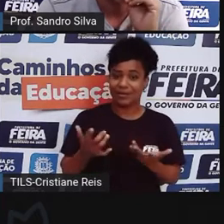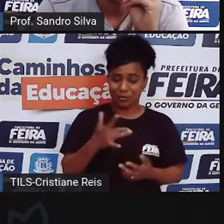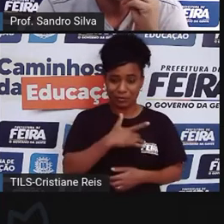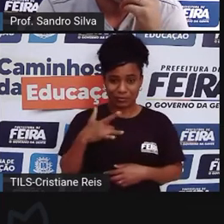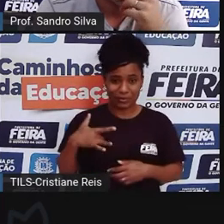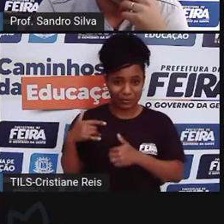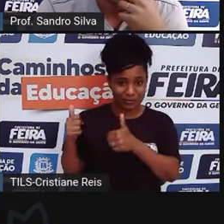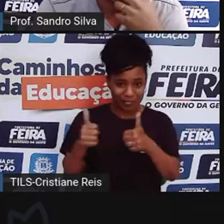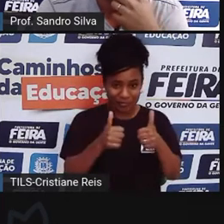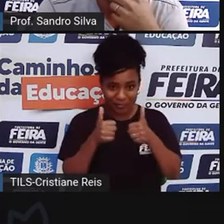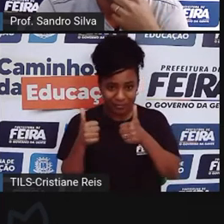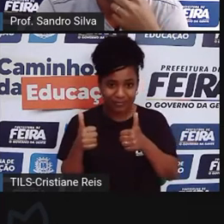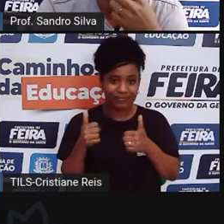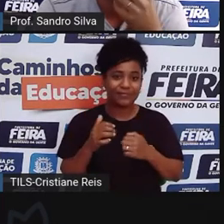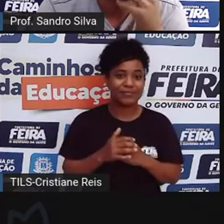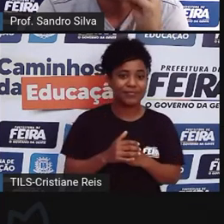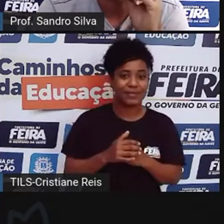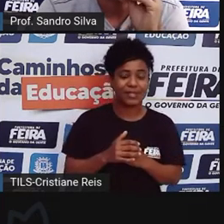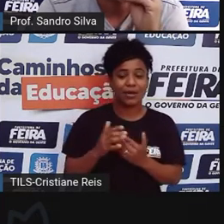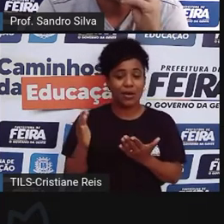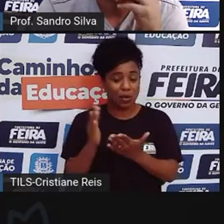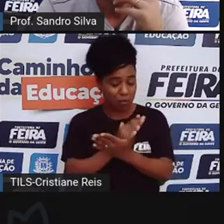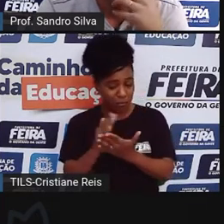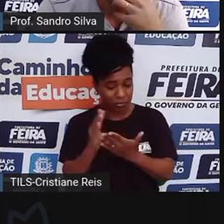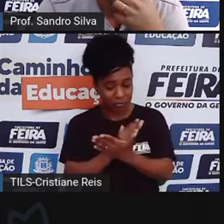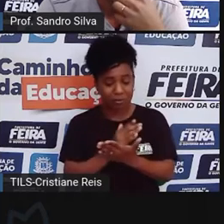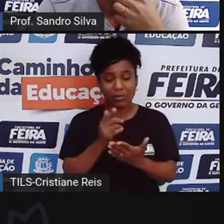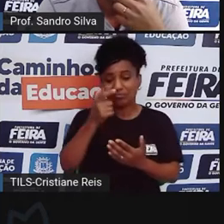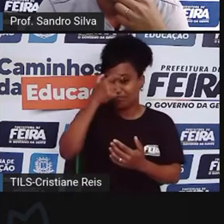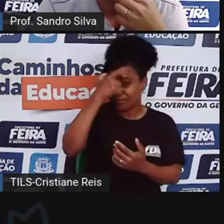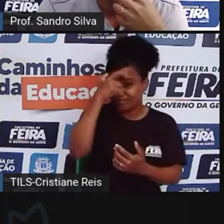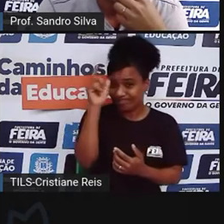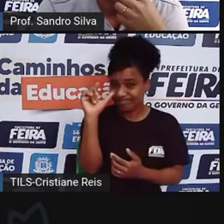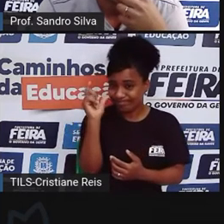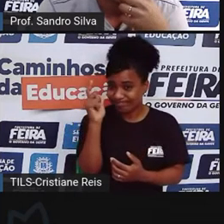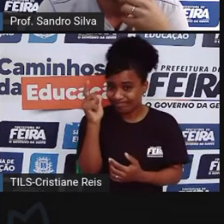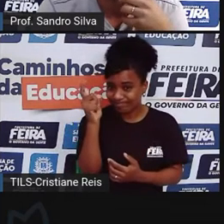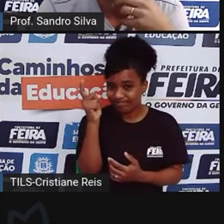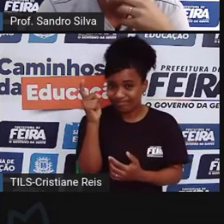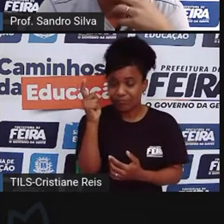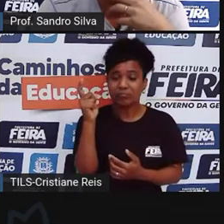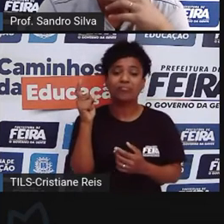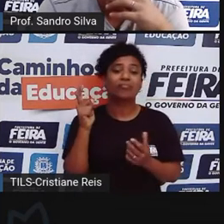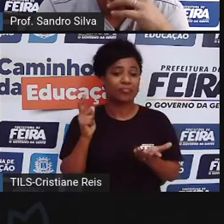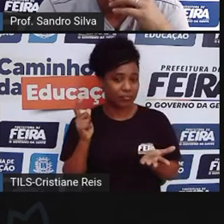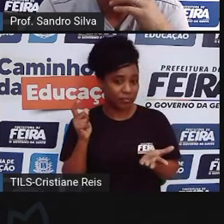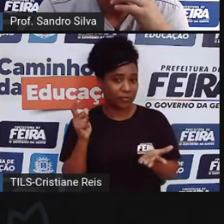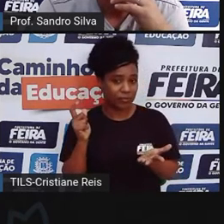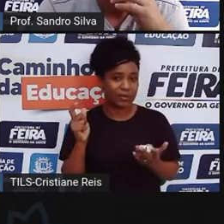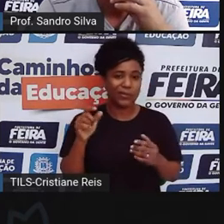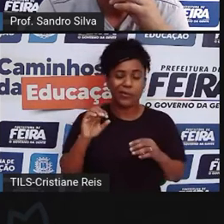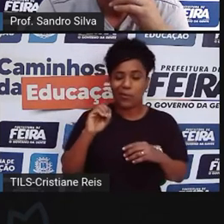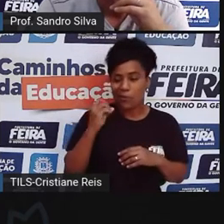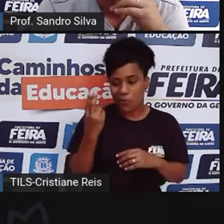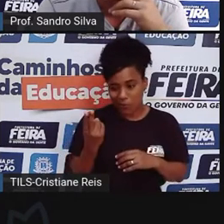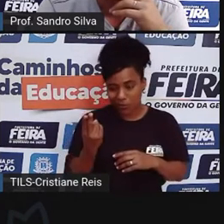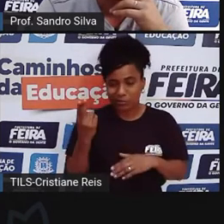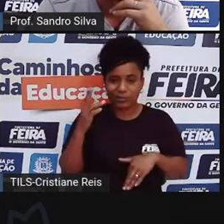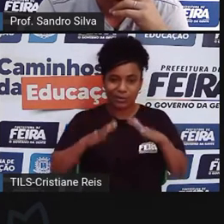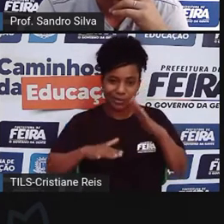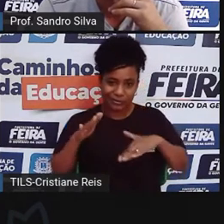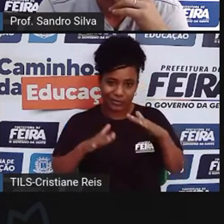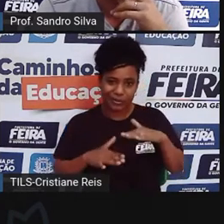tem alguma condição, e também momentânea, se a pessoa está passando por uma fase, por um período, né? Eu acredito